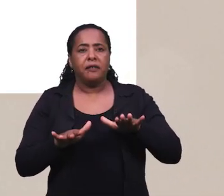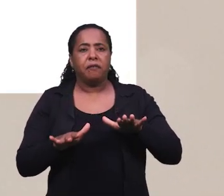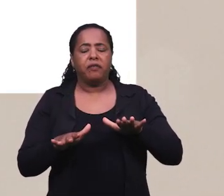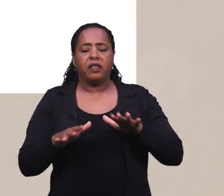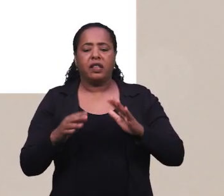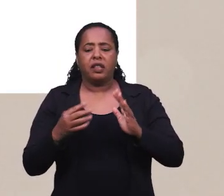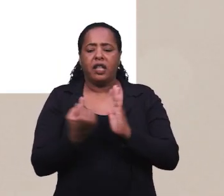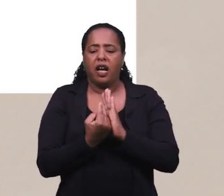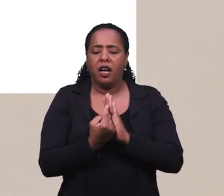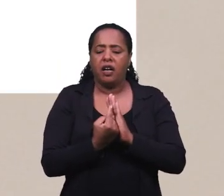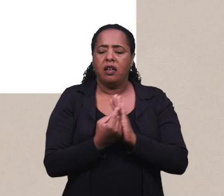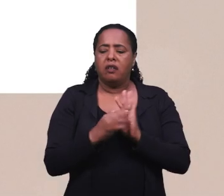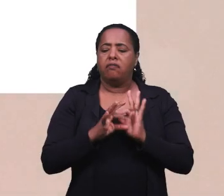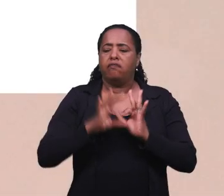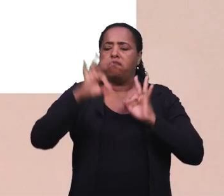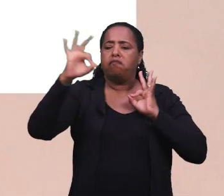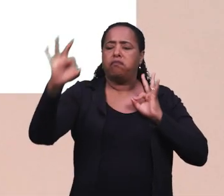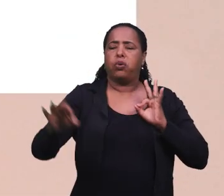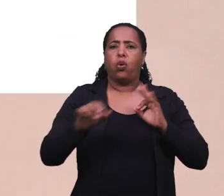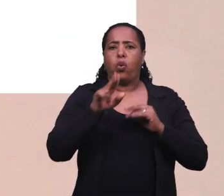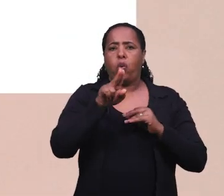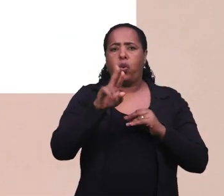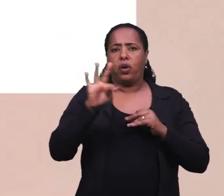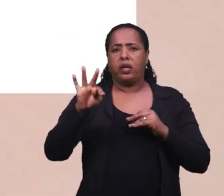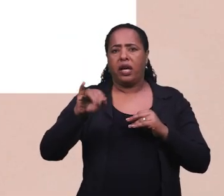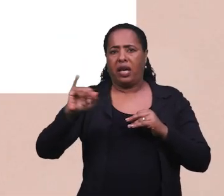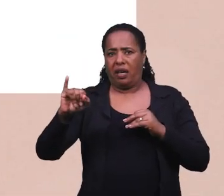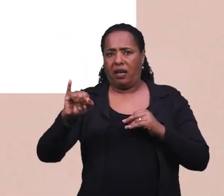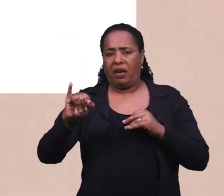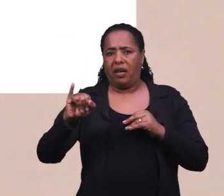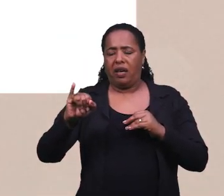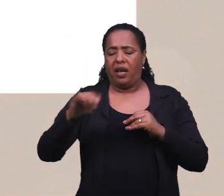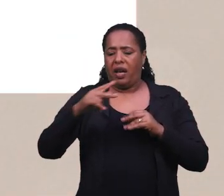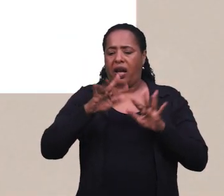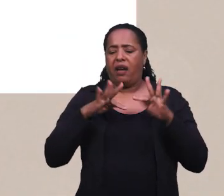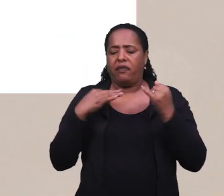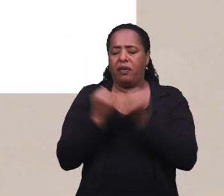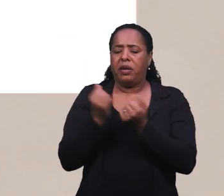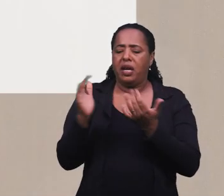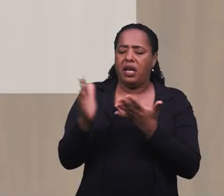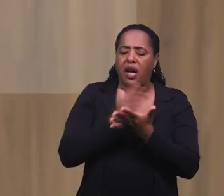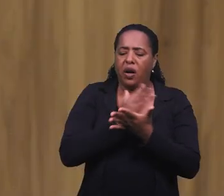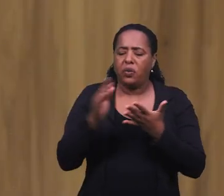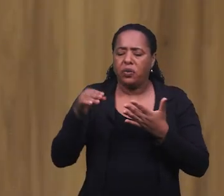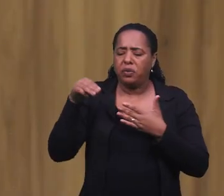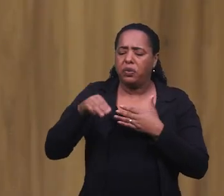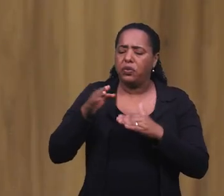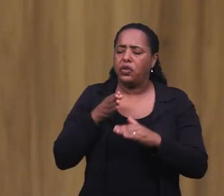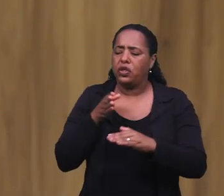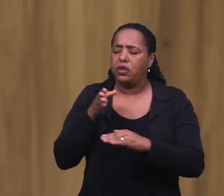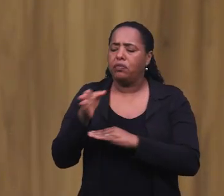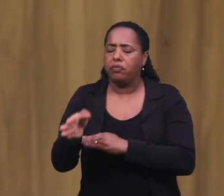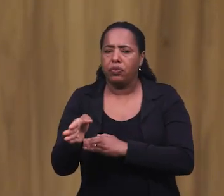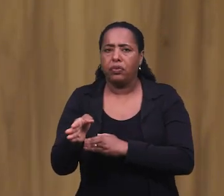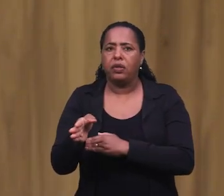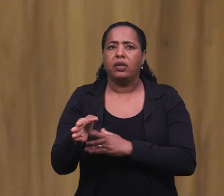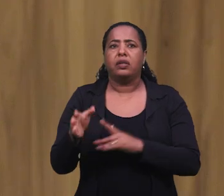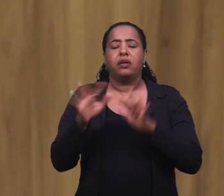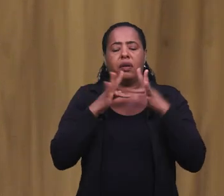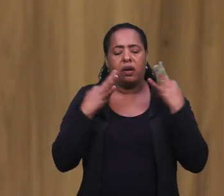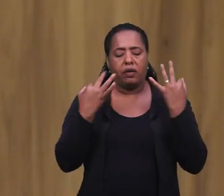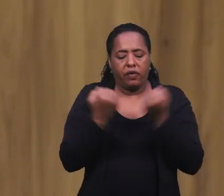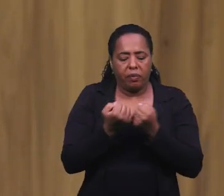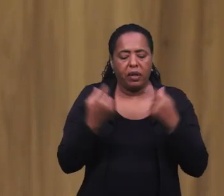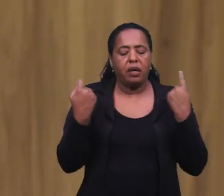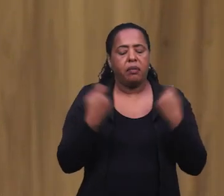façamos bem a todos, mas principalmente aos domésticos da fé. Então, os nossos irmãos